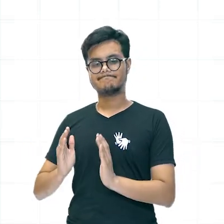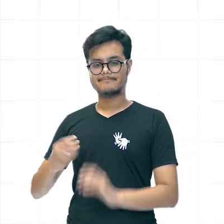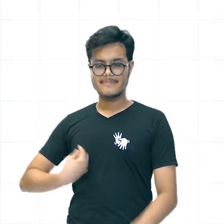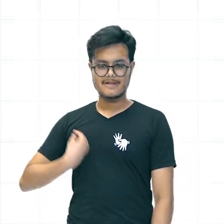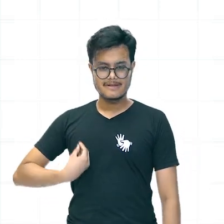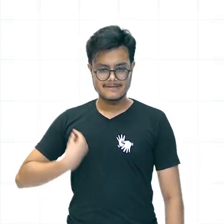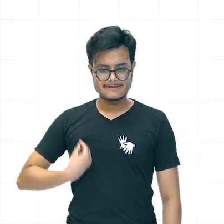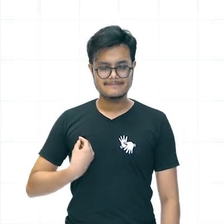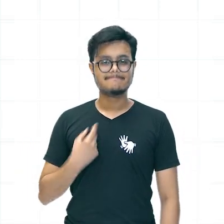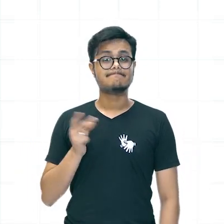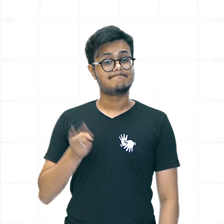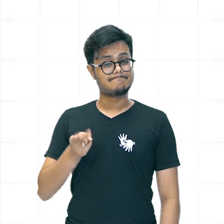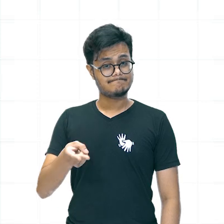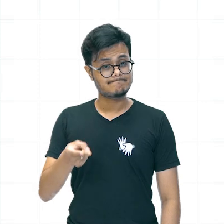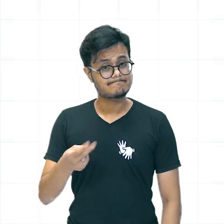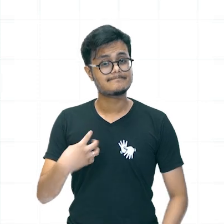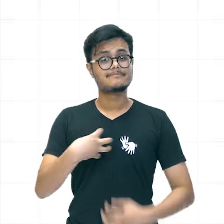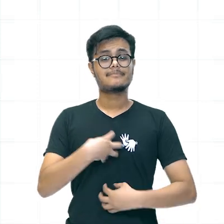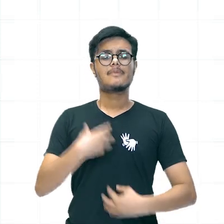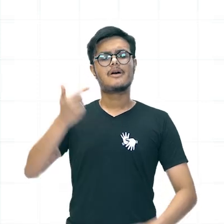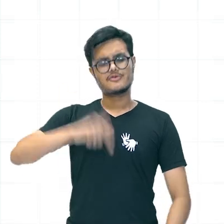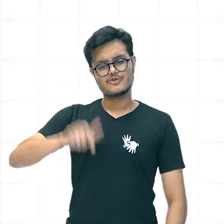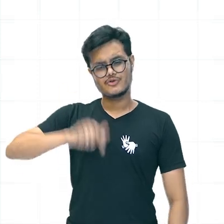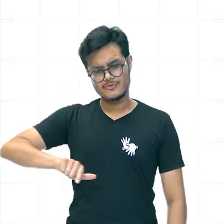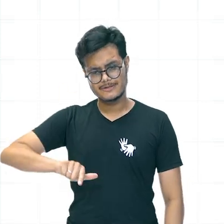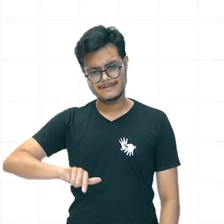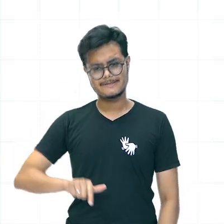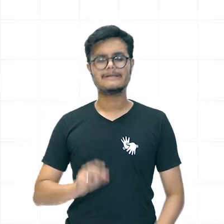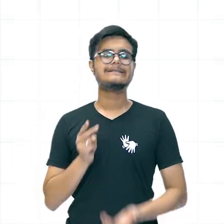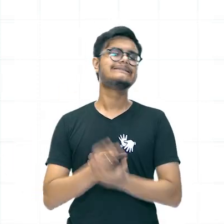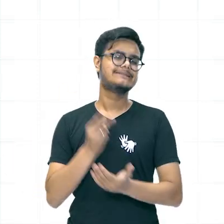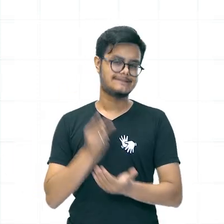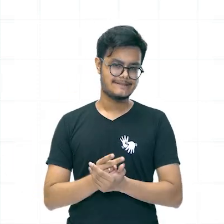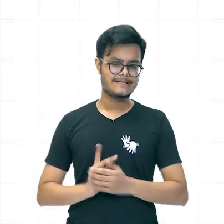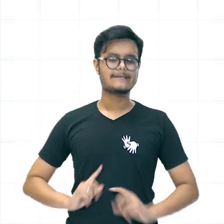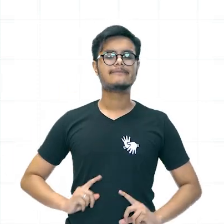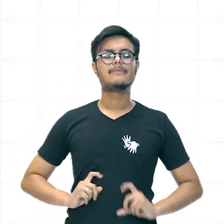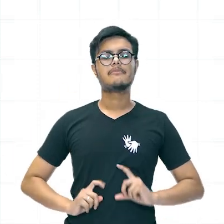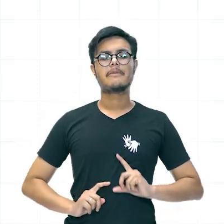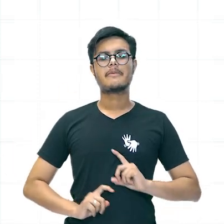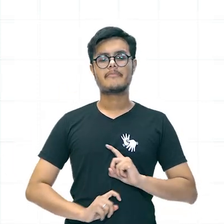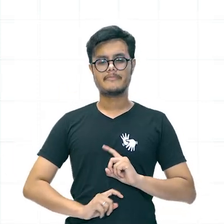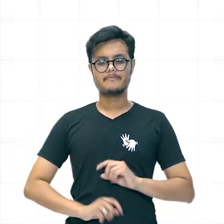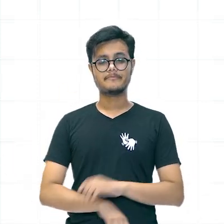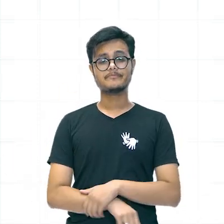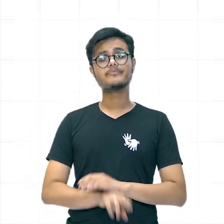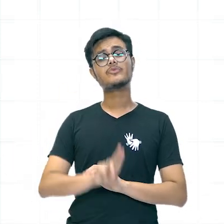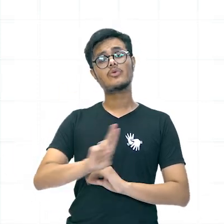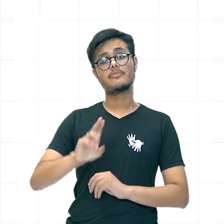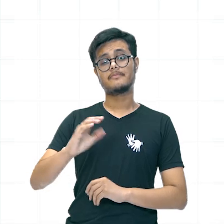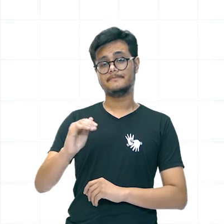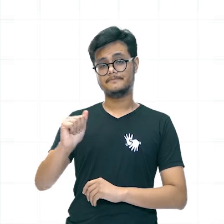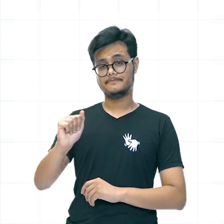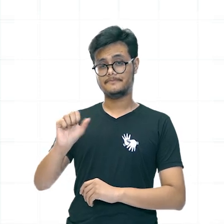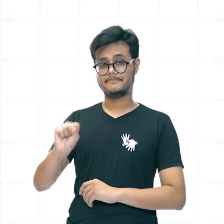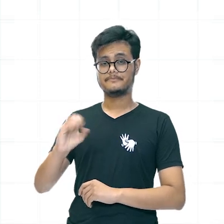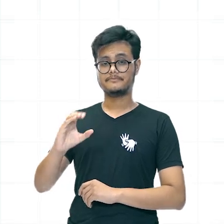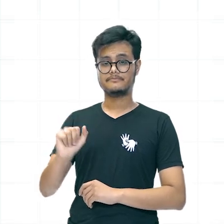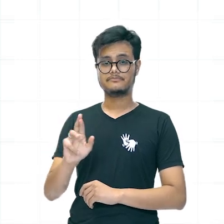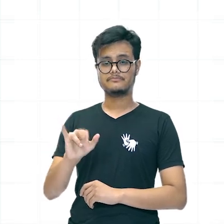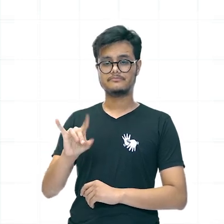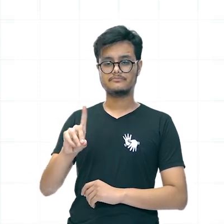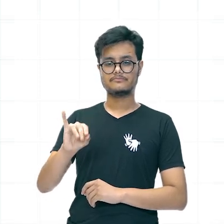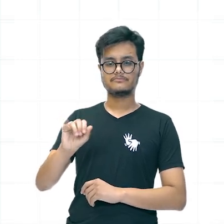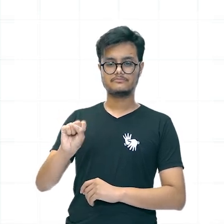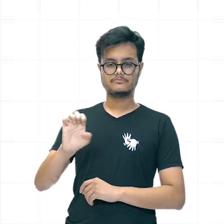alguém pode ter contato com os ovos desse nemateuminto, né, e vai desenvolver as caridíase, né, que no